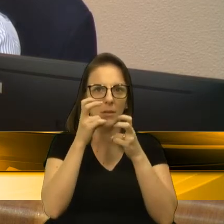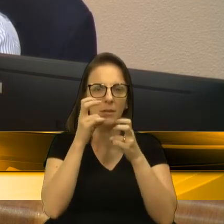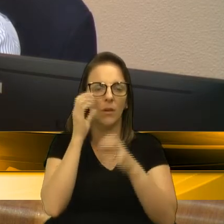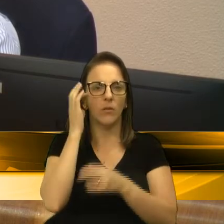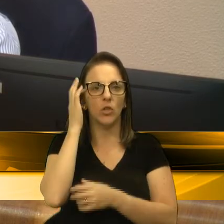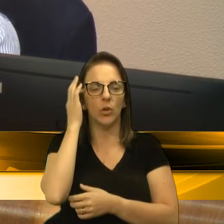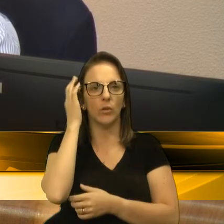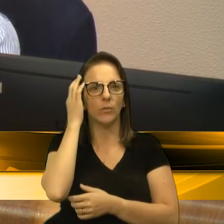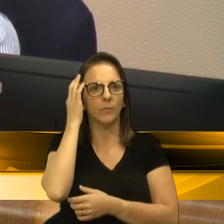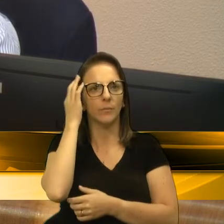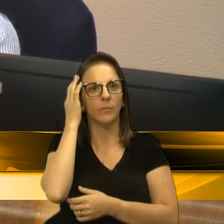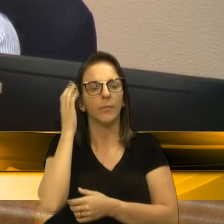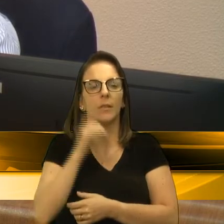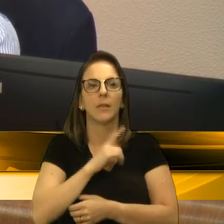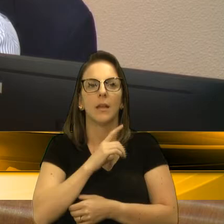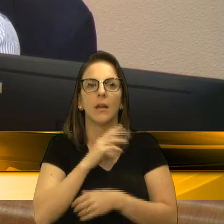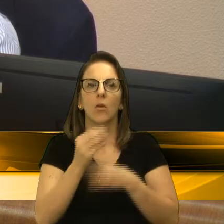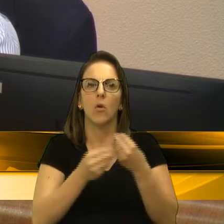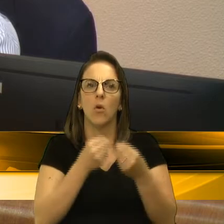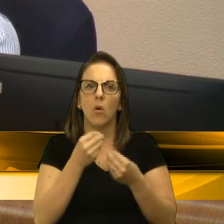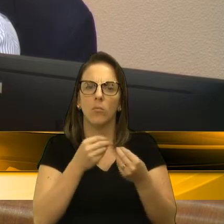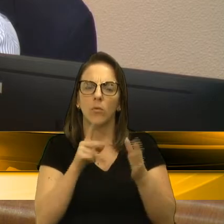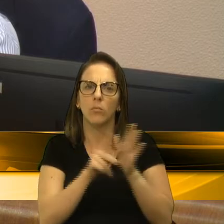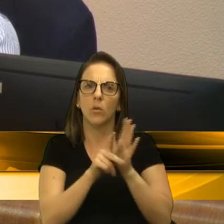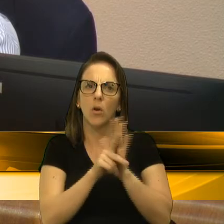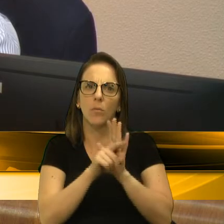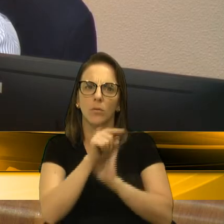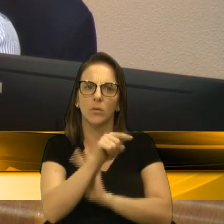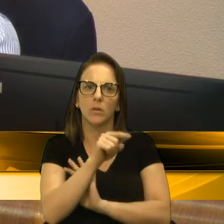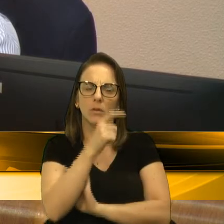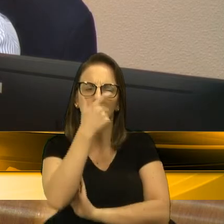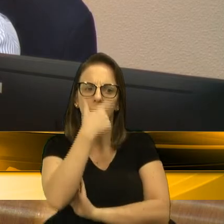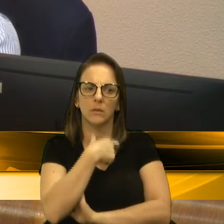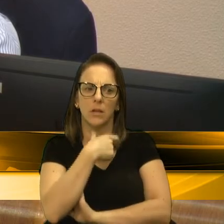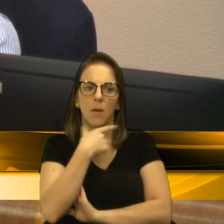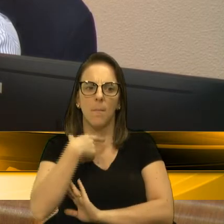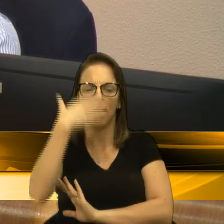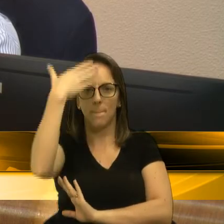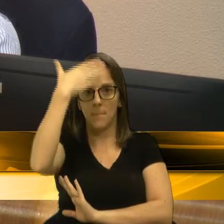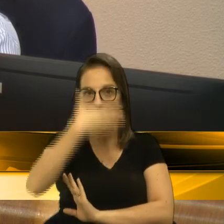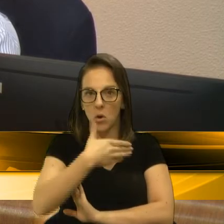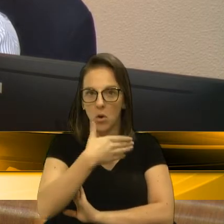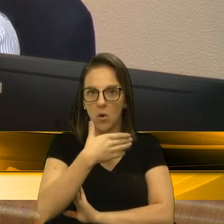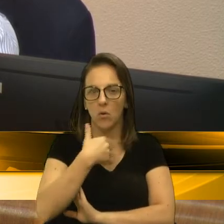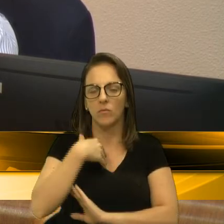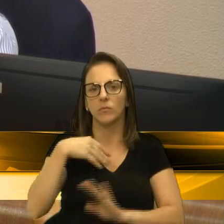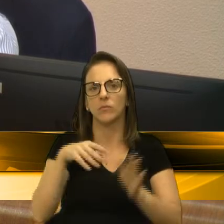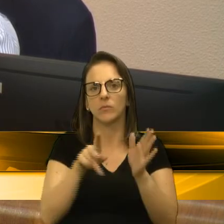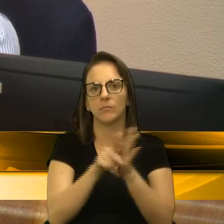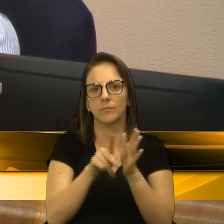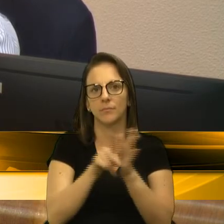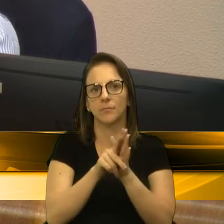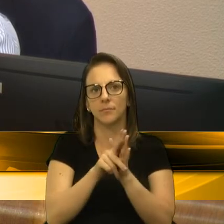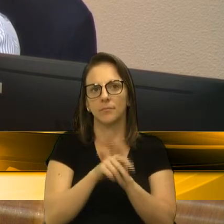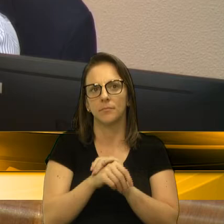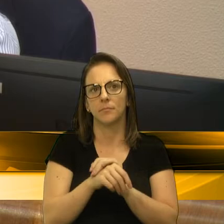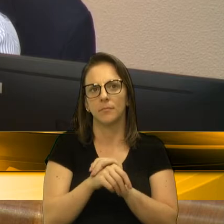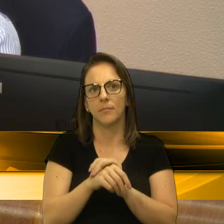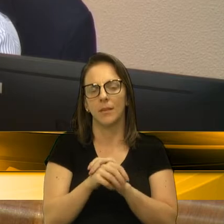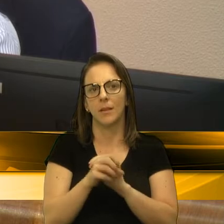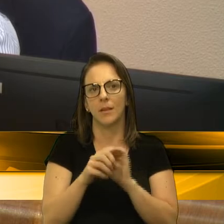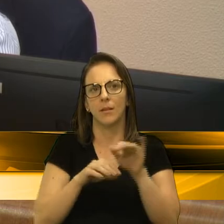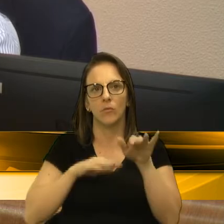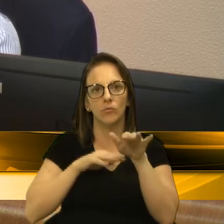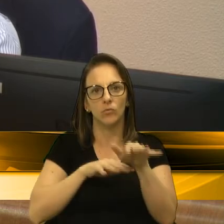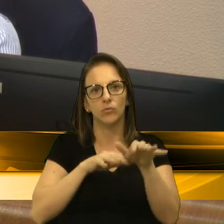agiu o denunciado dentro de suas faculdades, inclusive juntando prova material em sua resposta à referida recomendação. No que se refere à realização da parada livre,